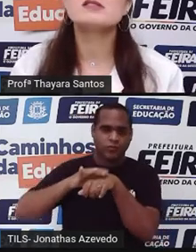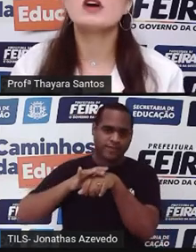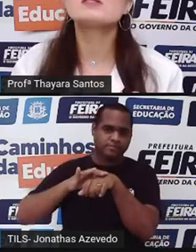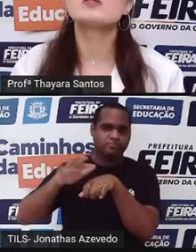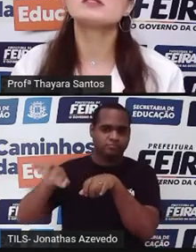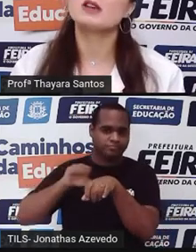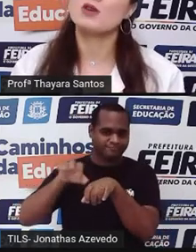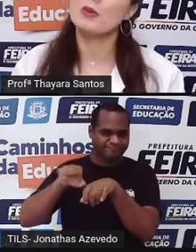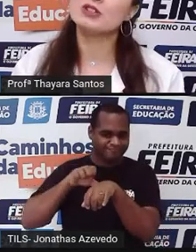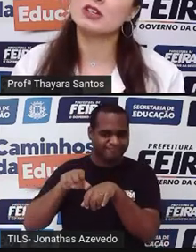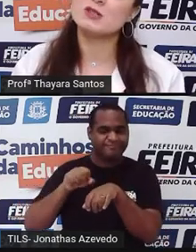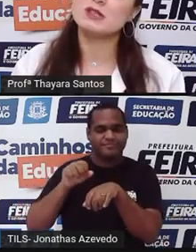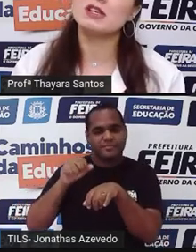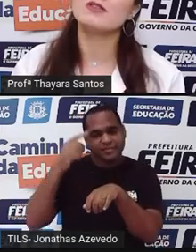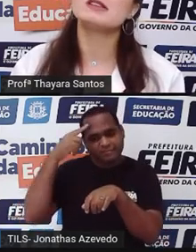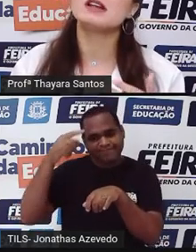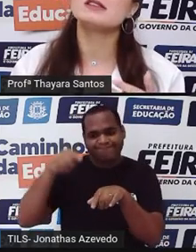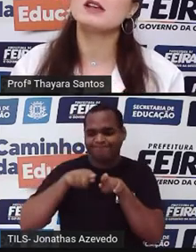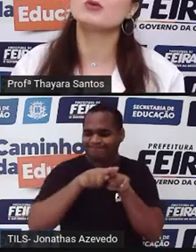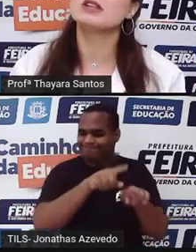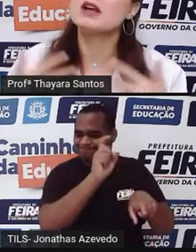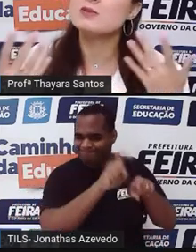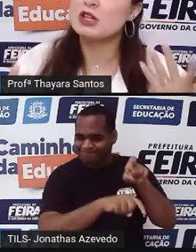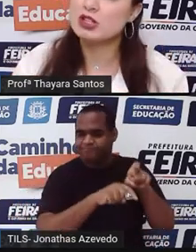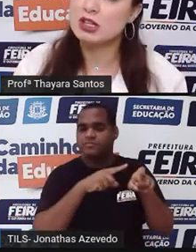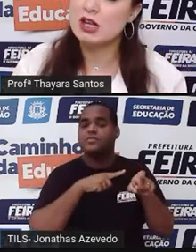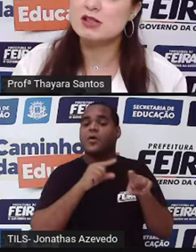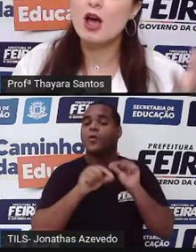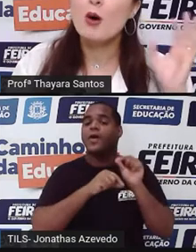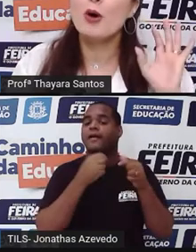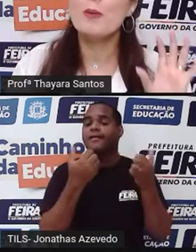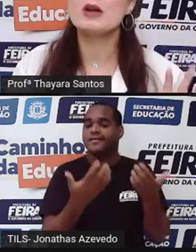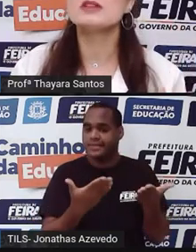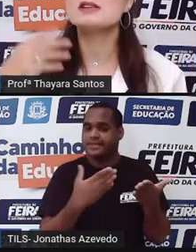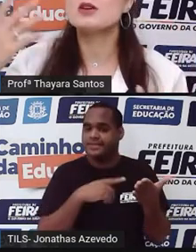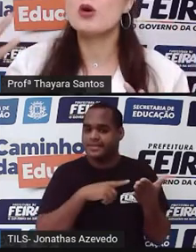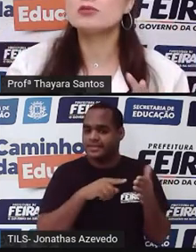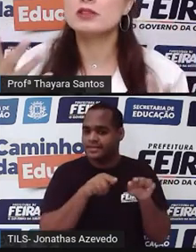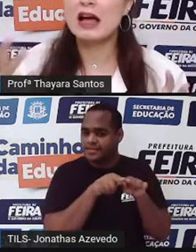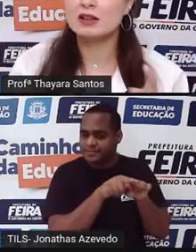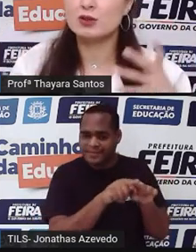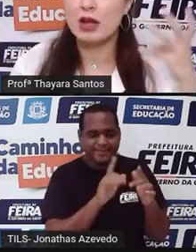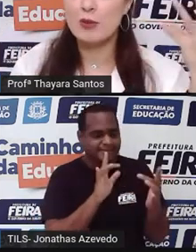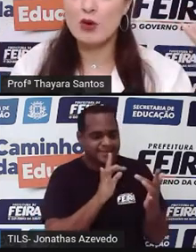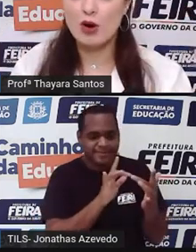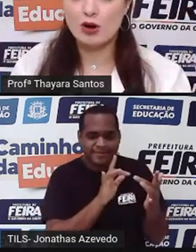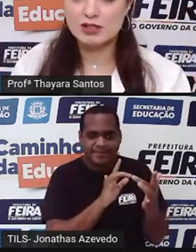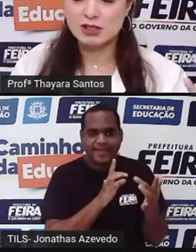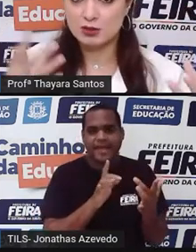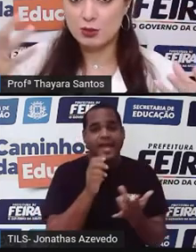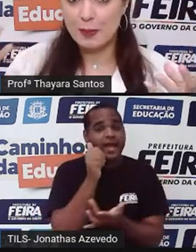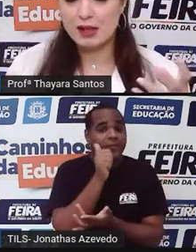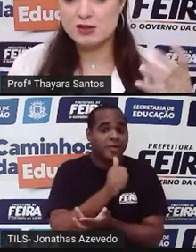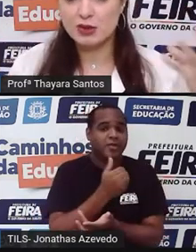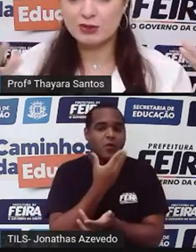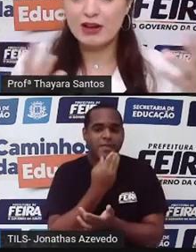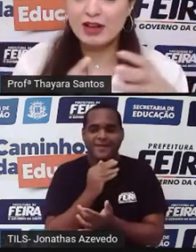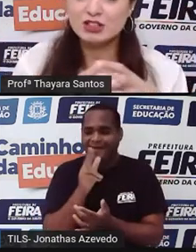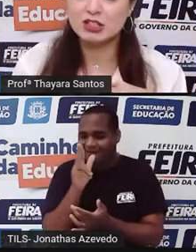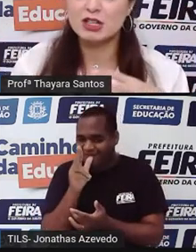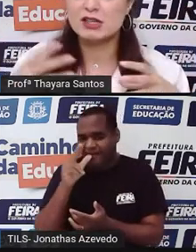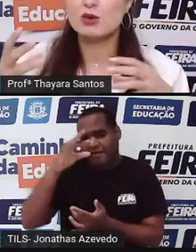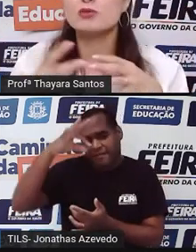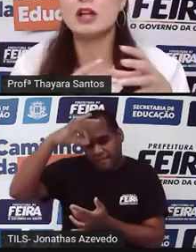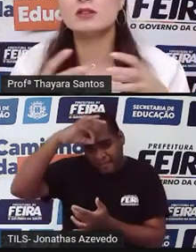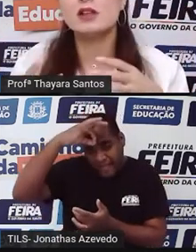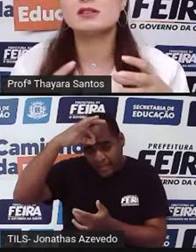as infecções sexualmente transmissíveis elas são transmitidas ou vai o desse contato da mucosa canto do pênis